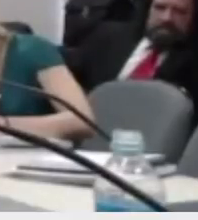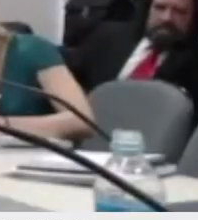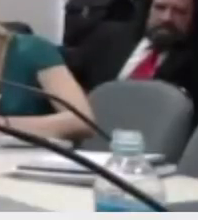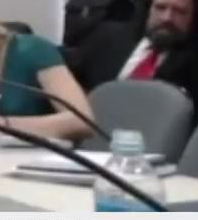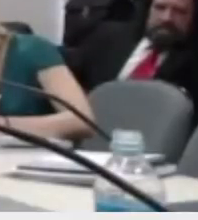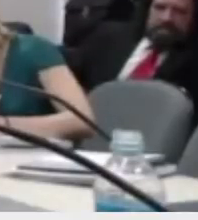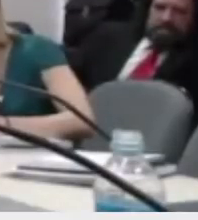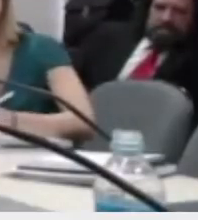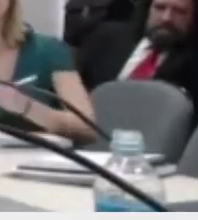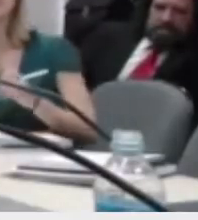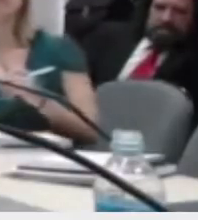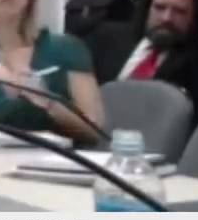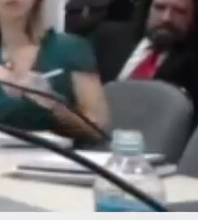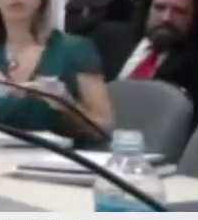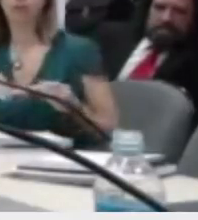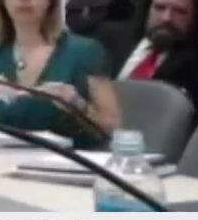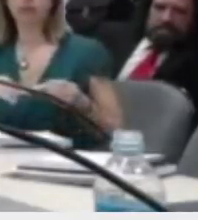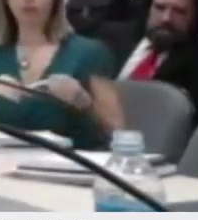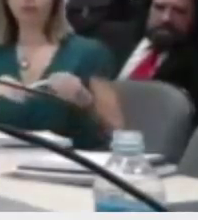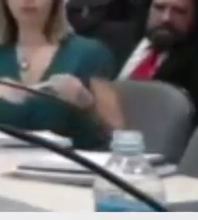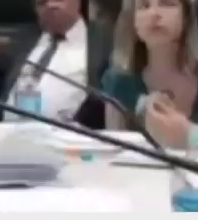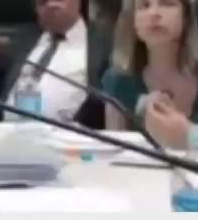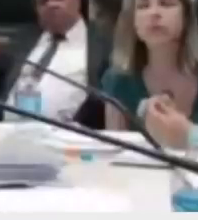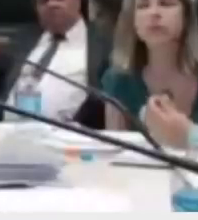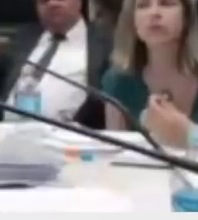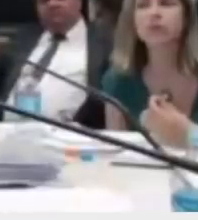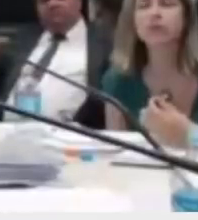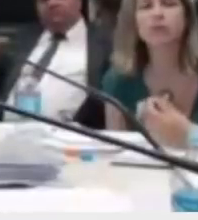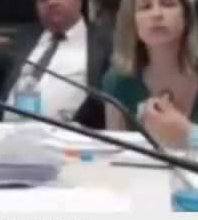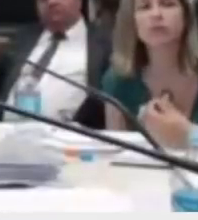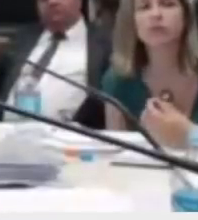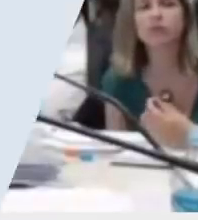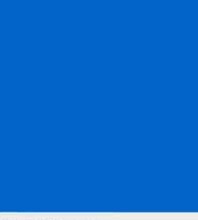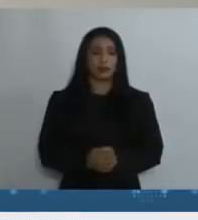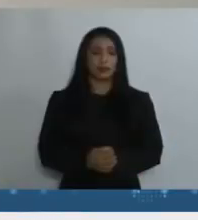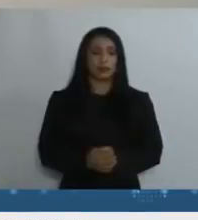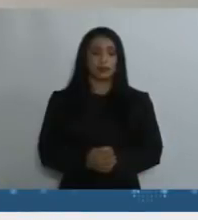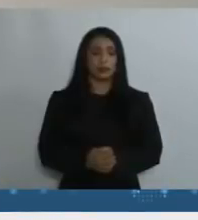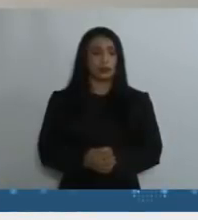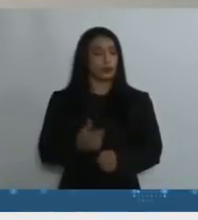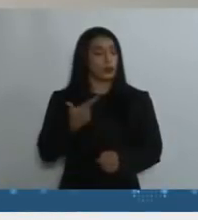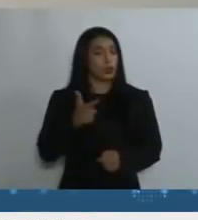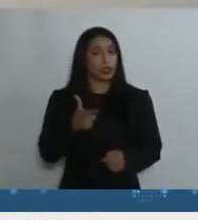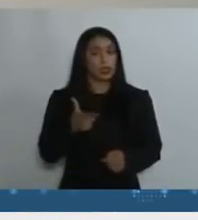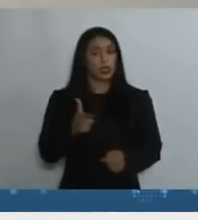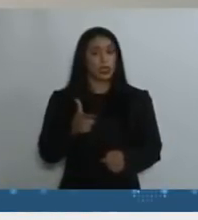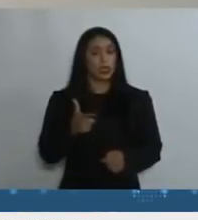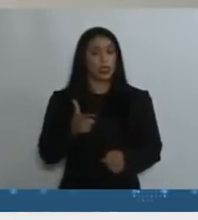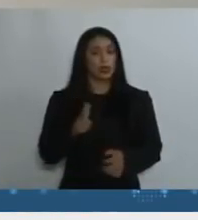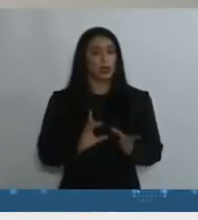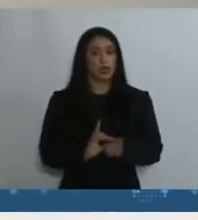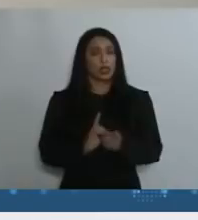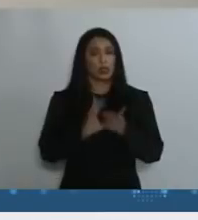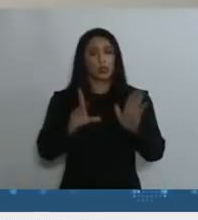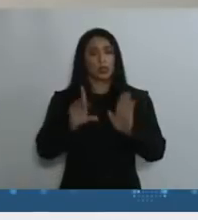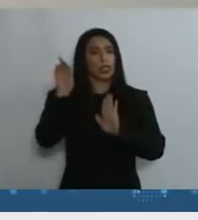ministro ricardo lewandowski que falou em evitar uma ditadura judicial não há no estado